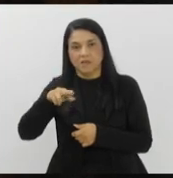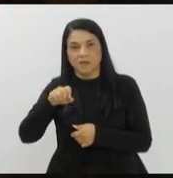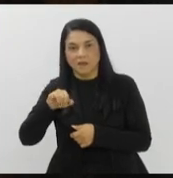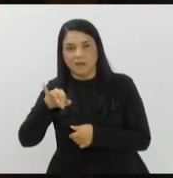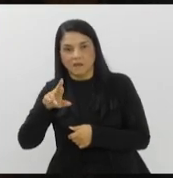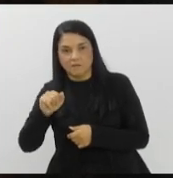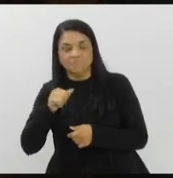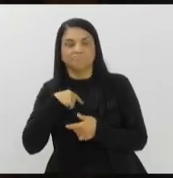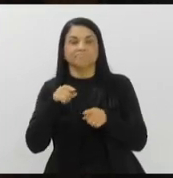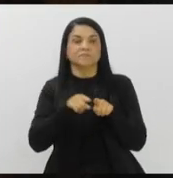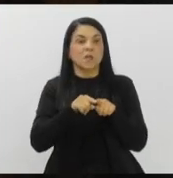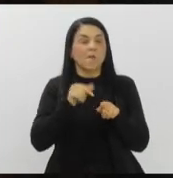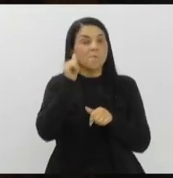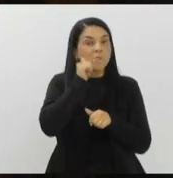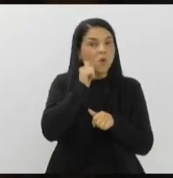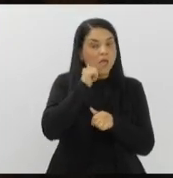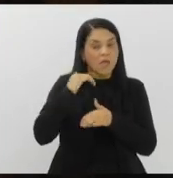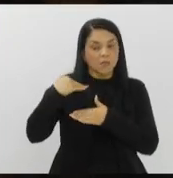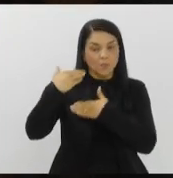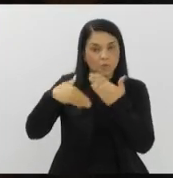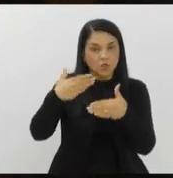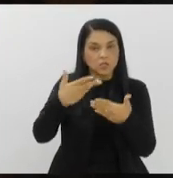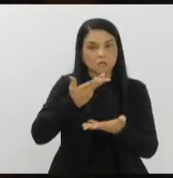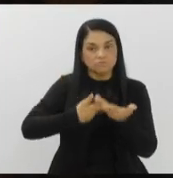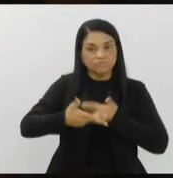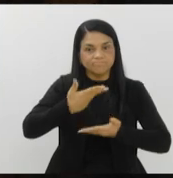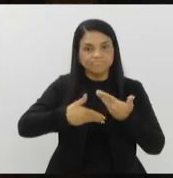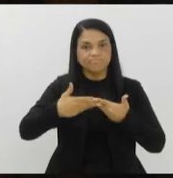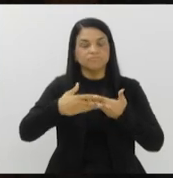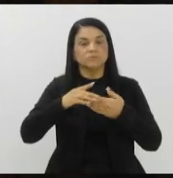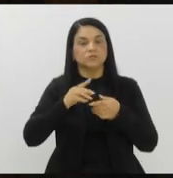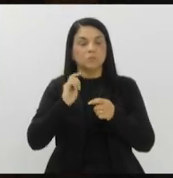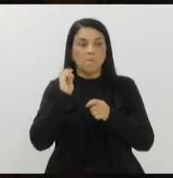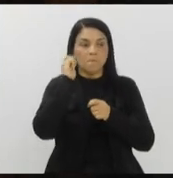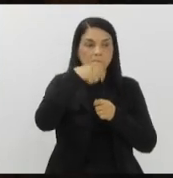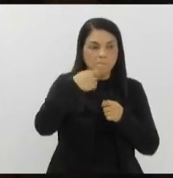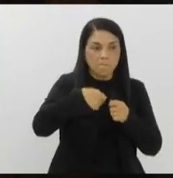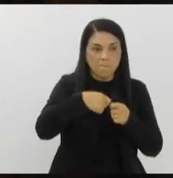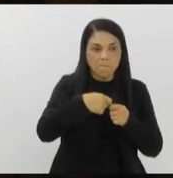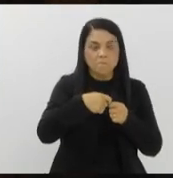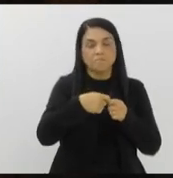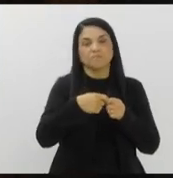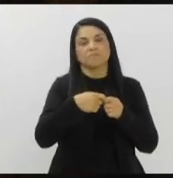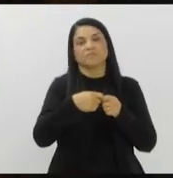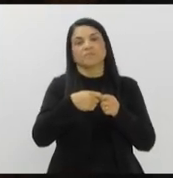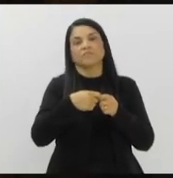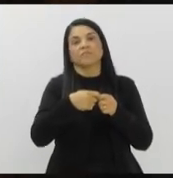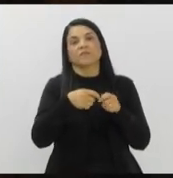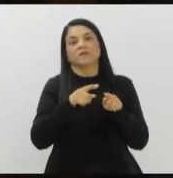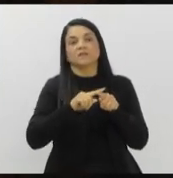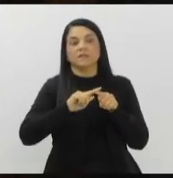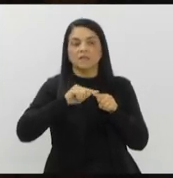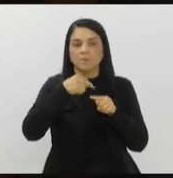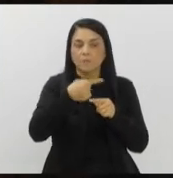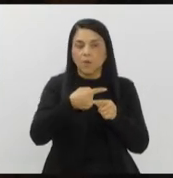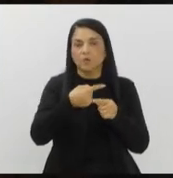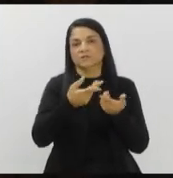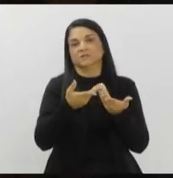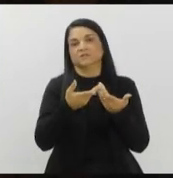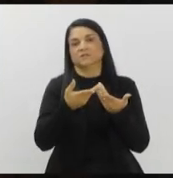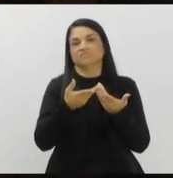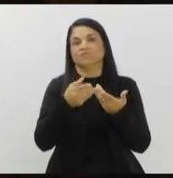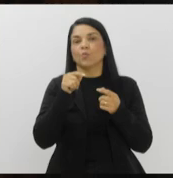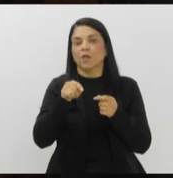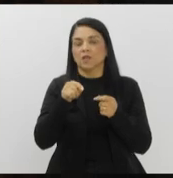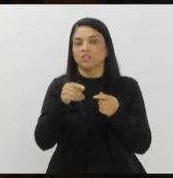que estão envolvidas no processo de pré e de pós-pesca, você está enfrentando essa estrutura da desigualdade do